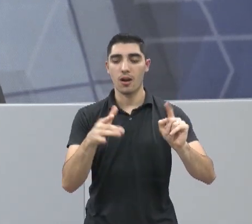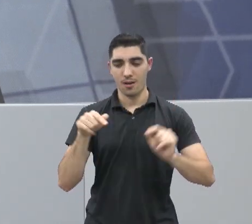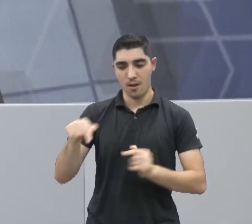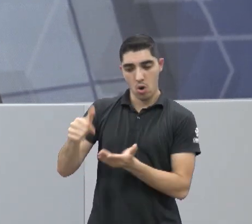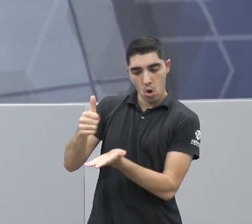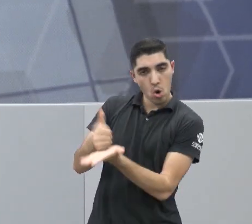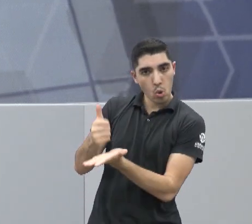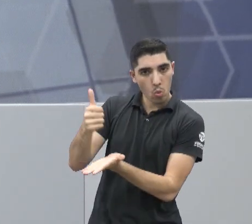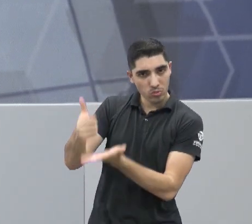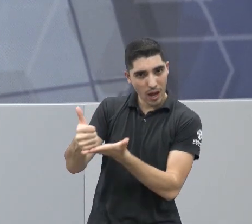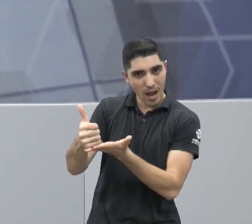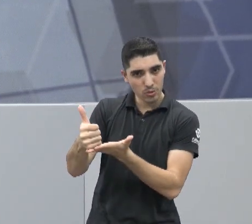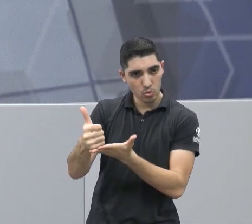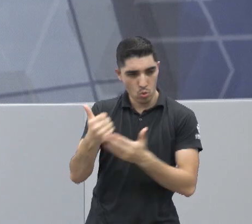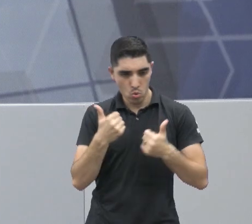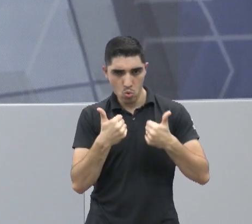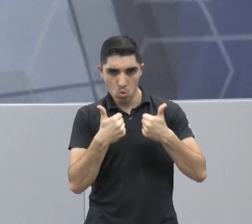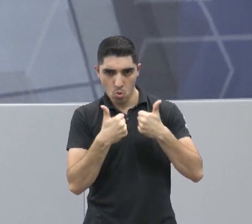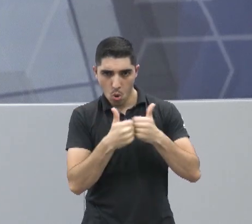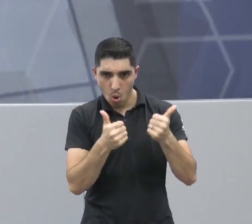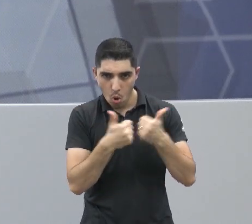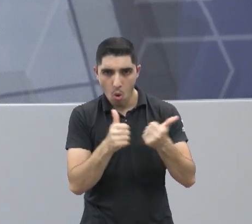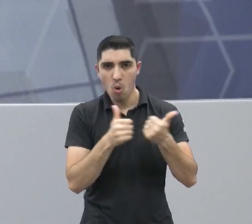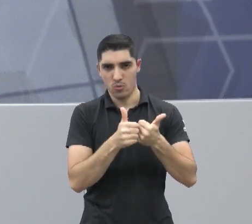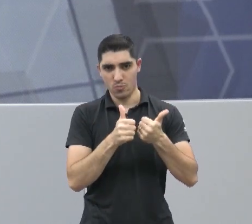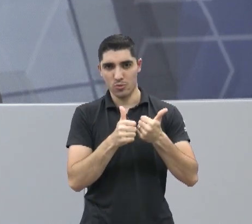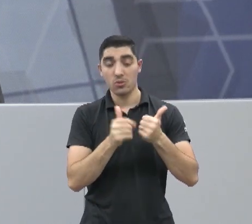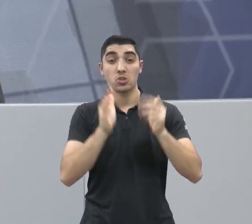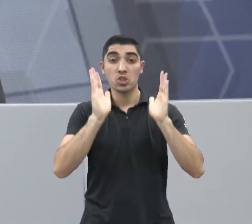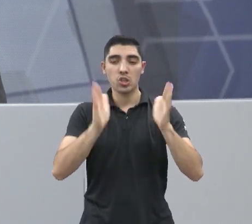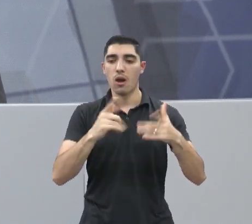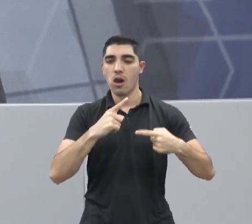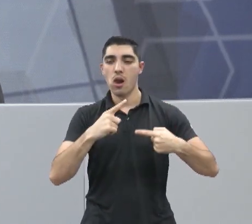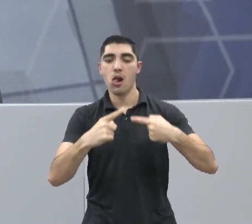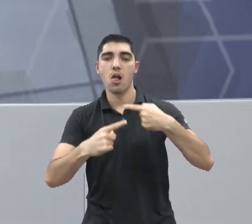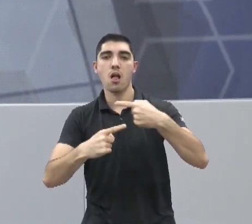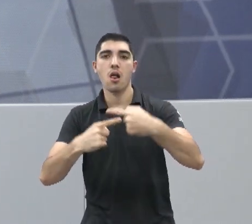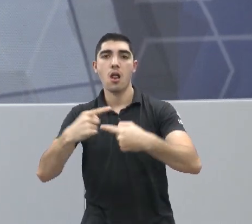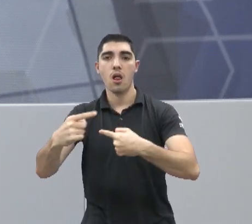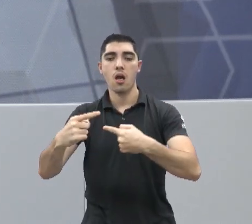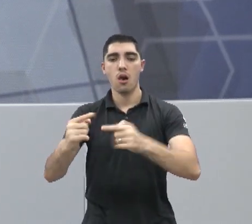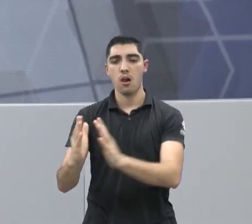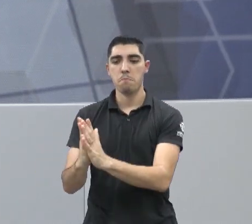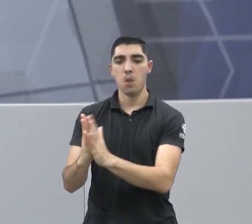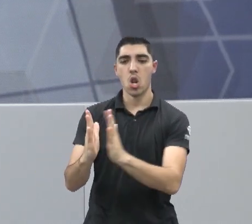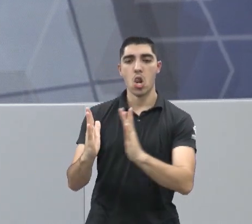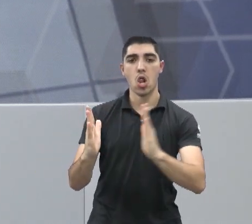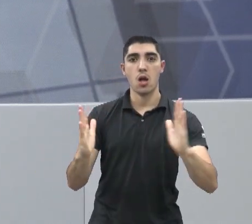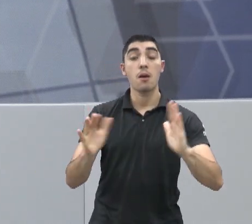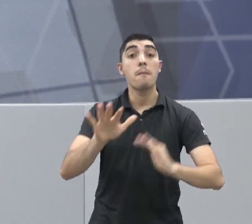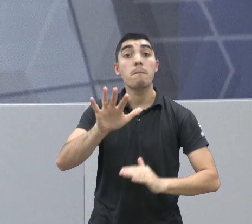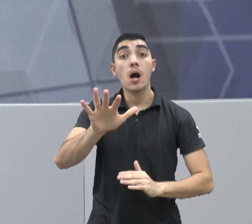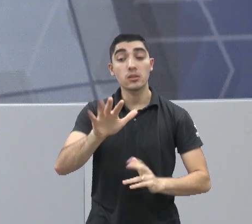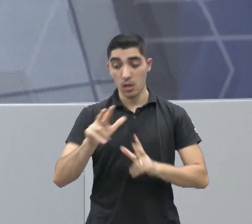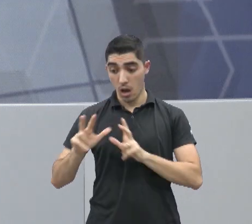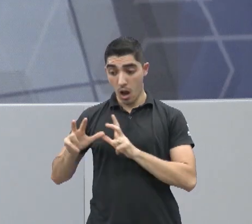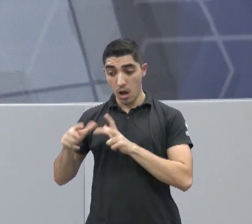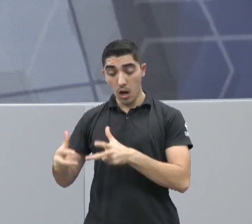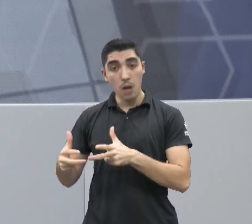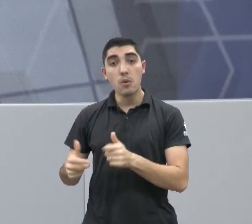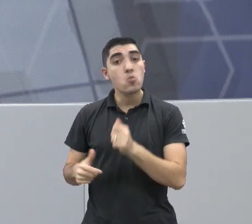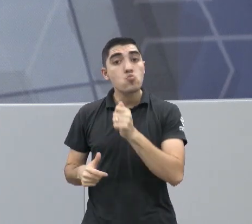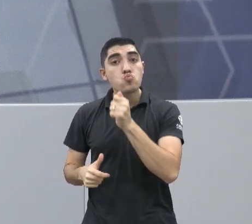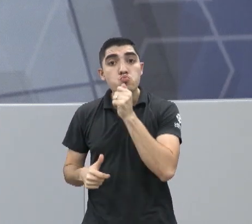do transporte coletivo da nossa cidade sem a anuência da nossa casa, sem a anuência do